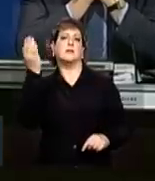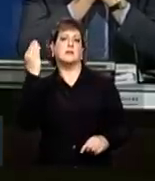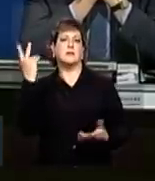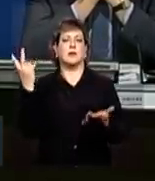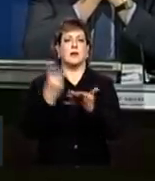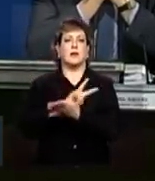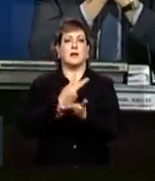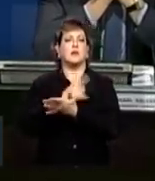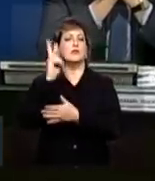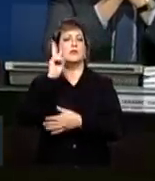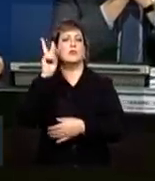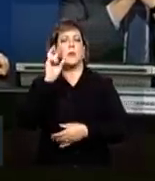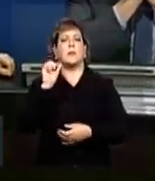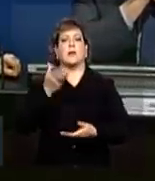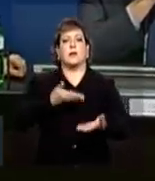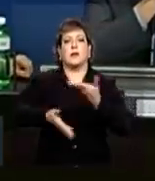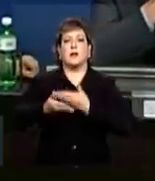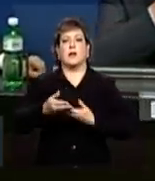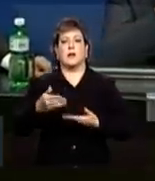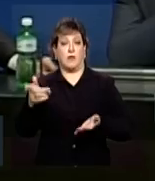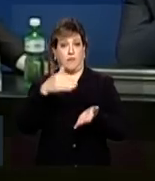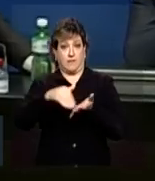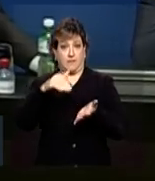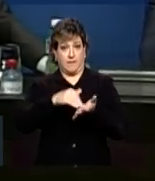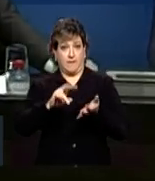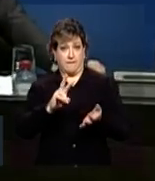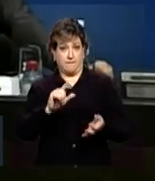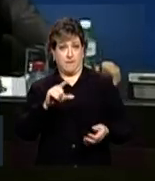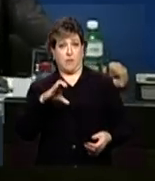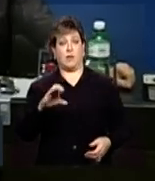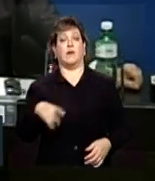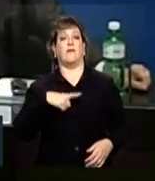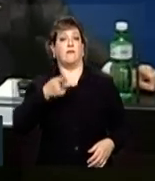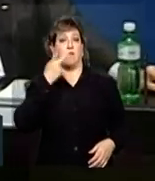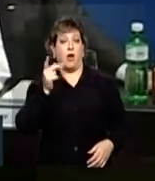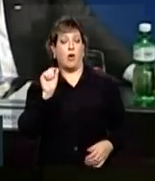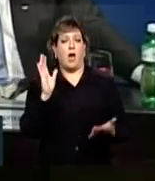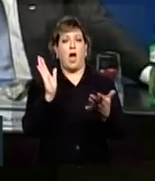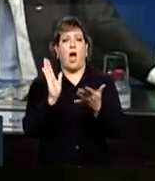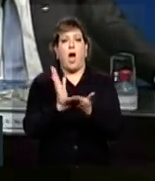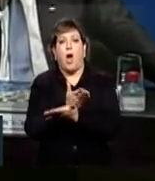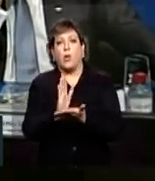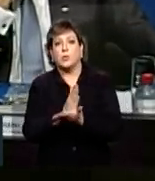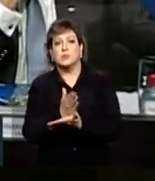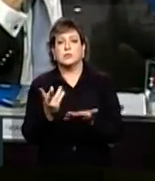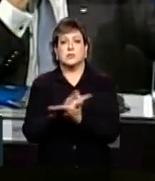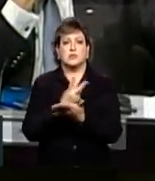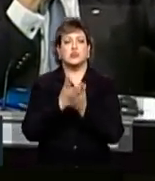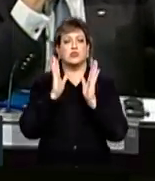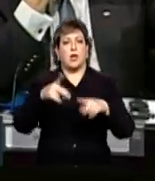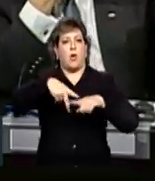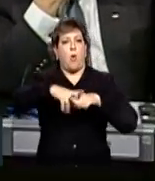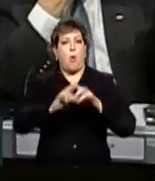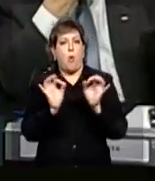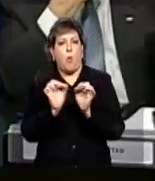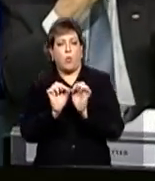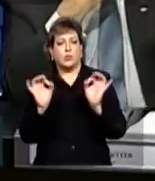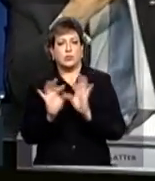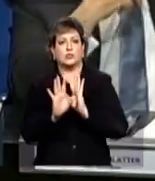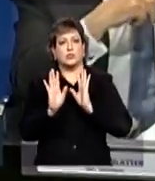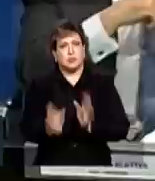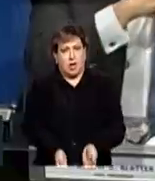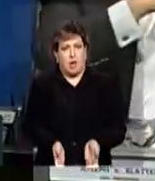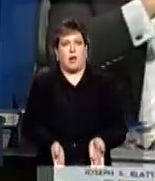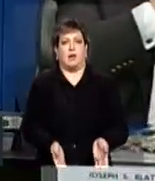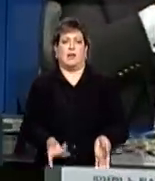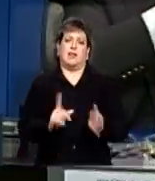no relacionamento? O secretário Valk disse que alguns erros foram corrigidos antes tarde do que nunca.